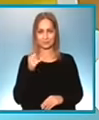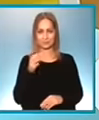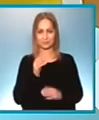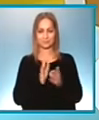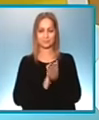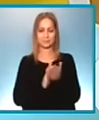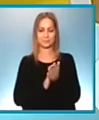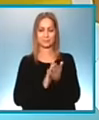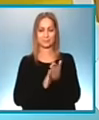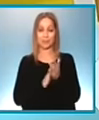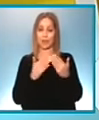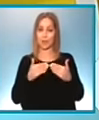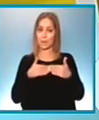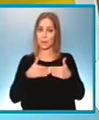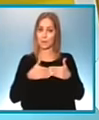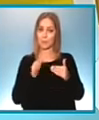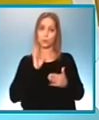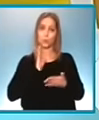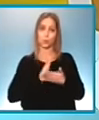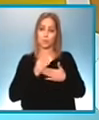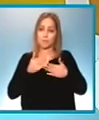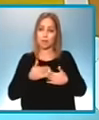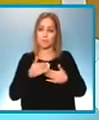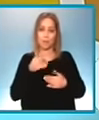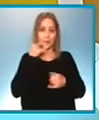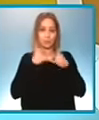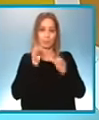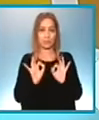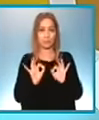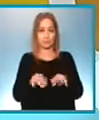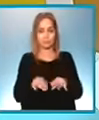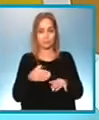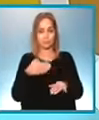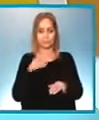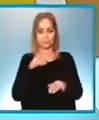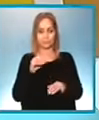760-20-60-20. Estamos na última parte e daqui a pouco fechamos as linhas.